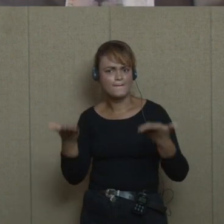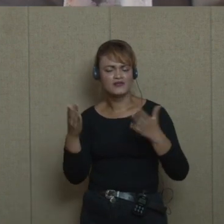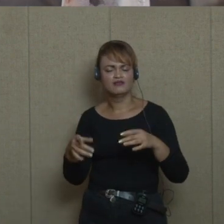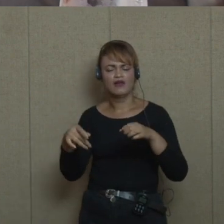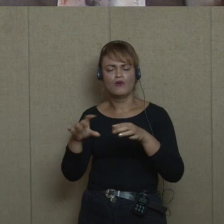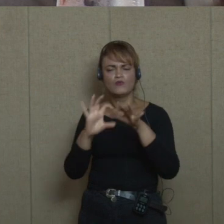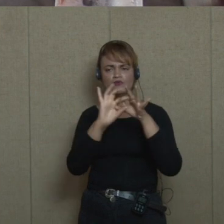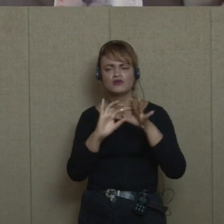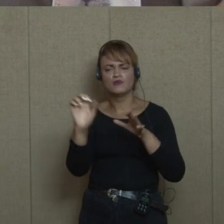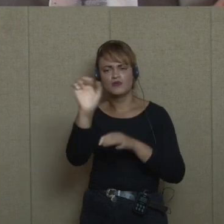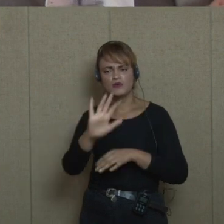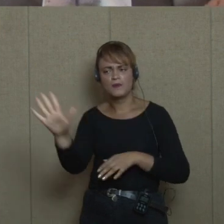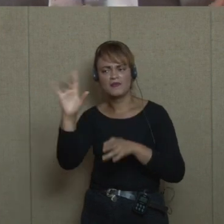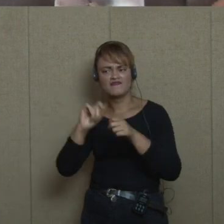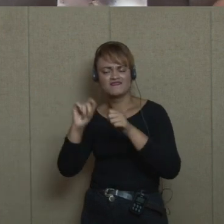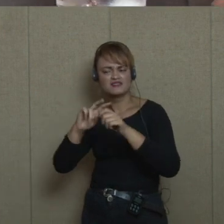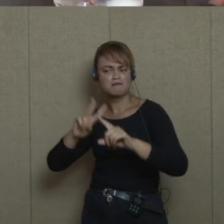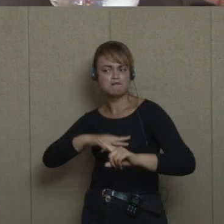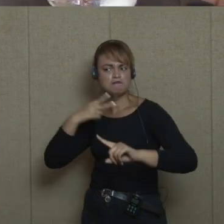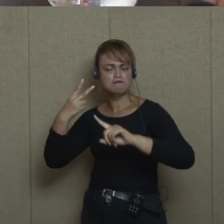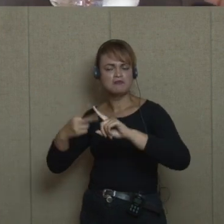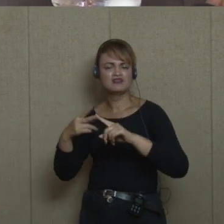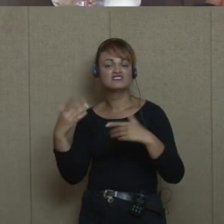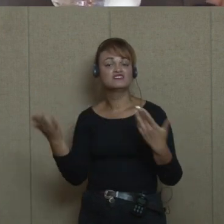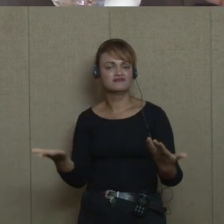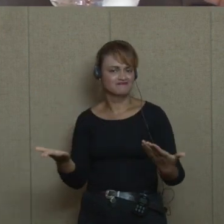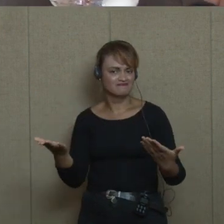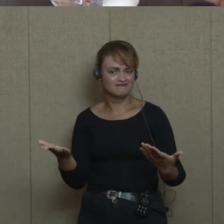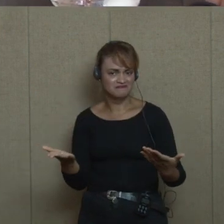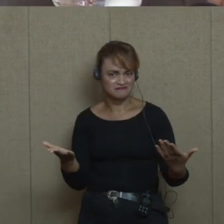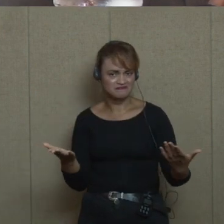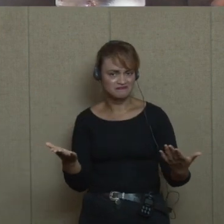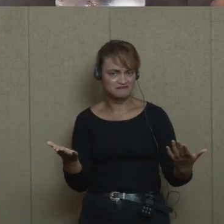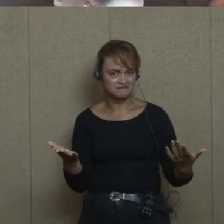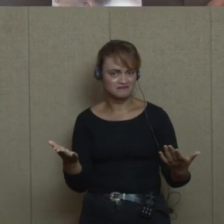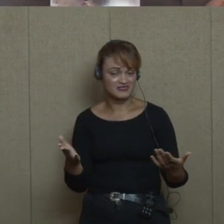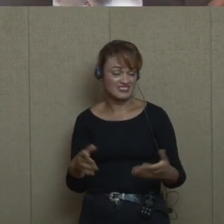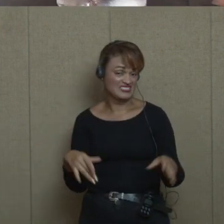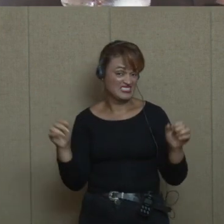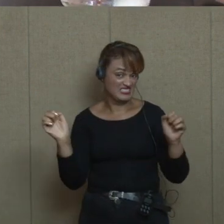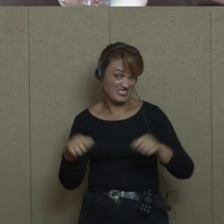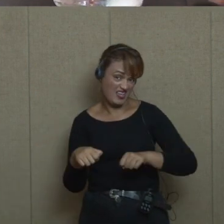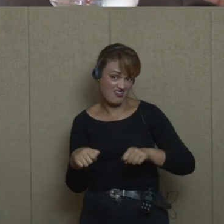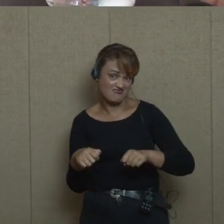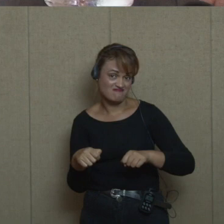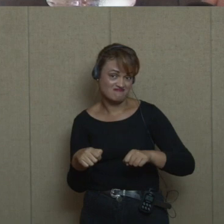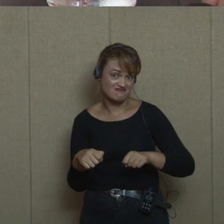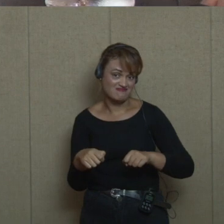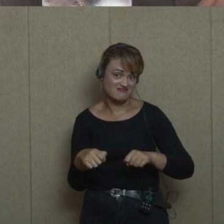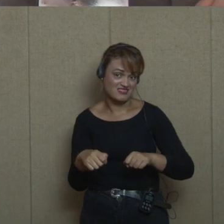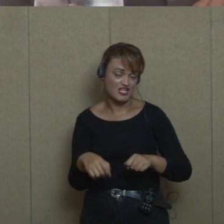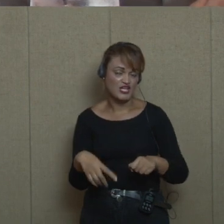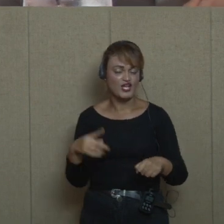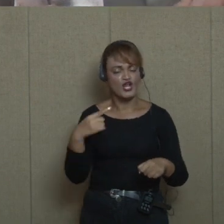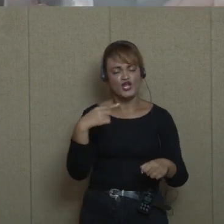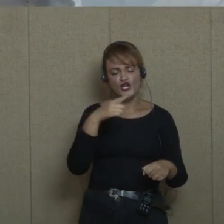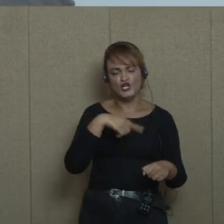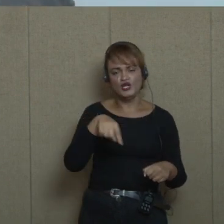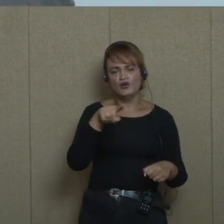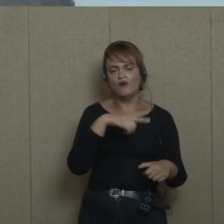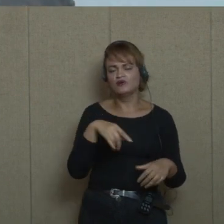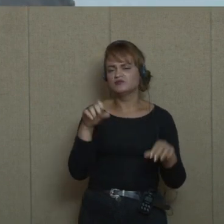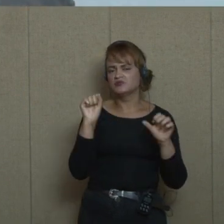Europeia mais do que isso, será que a gente pode ter, se dar ao luxo